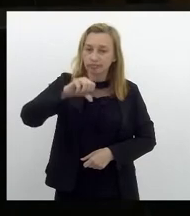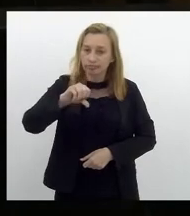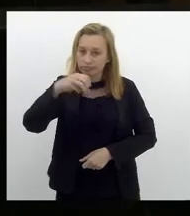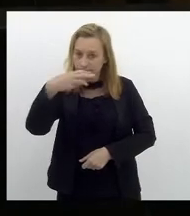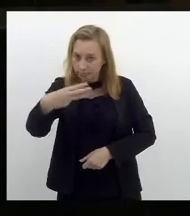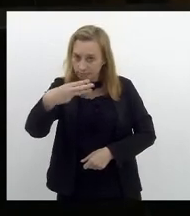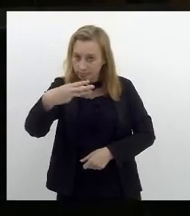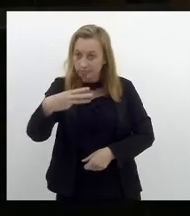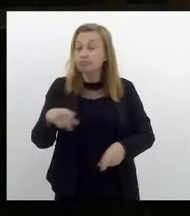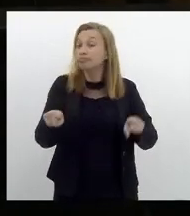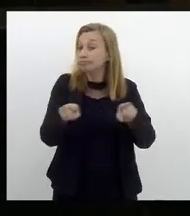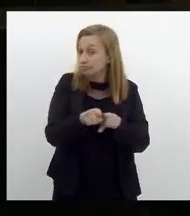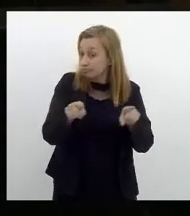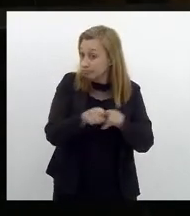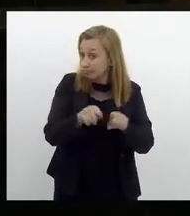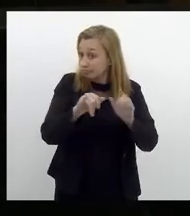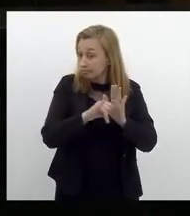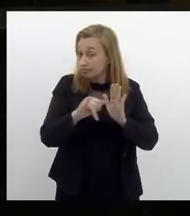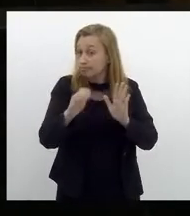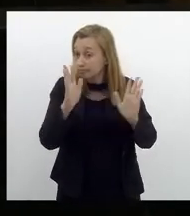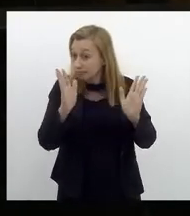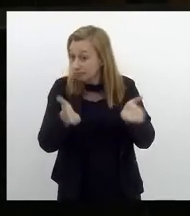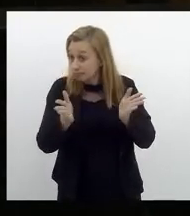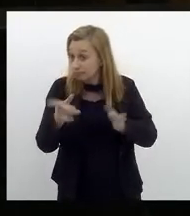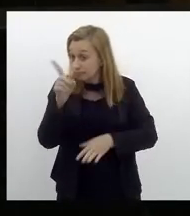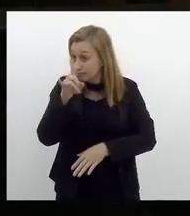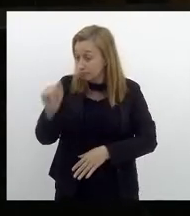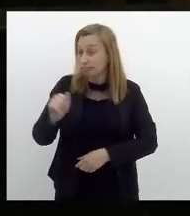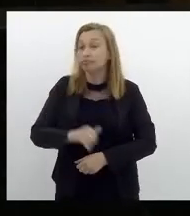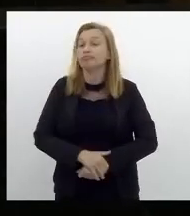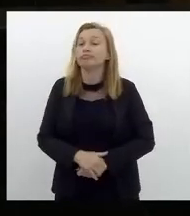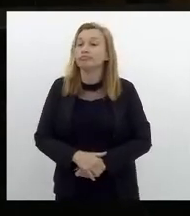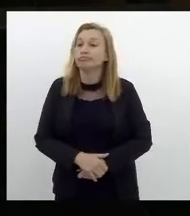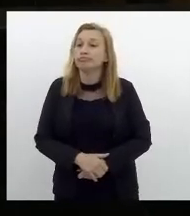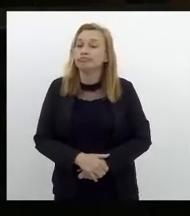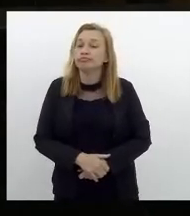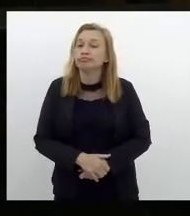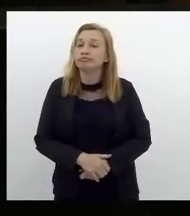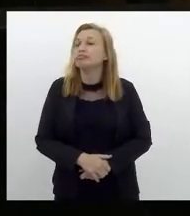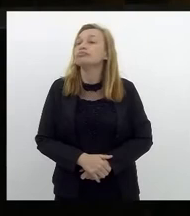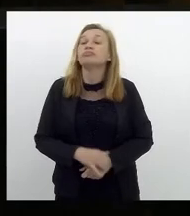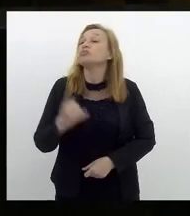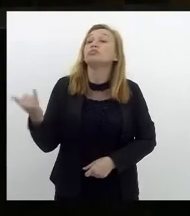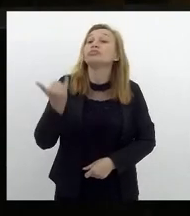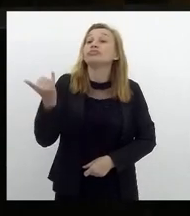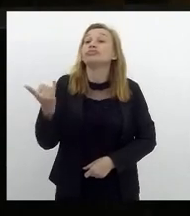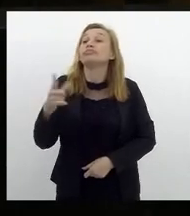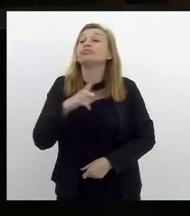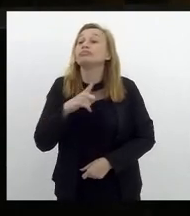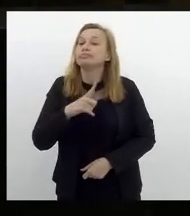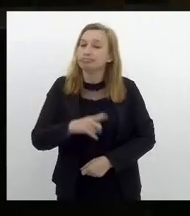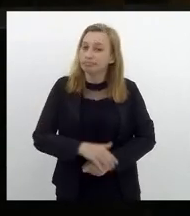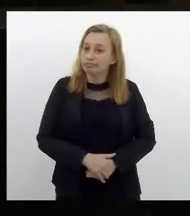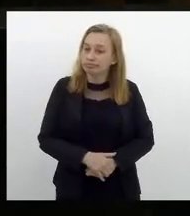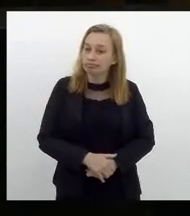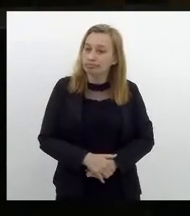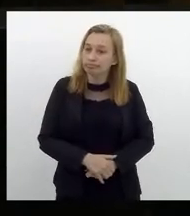193, também publicada no dia de hoje. E o que tem de importante dela?